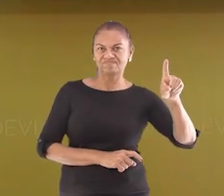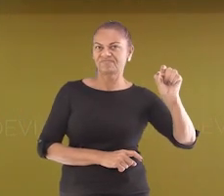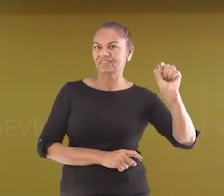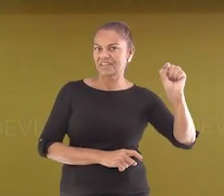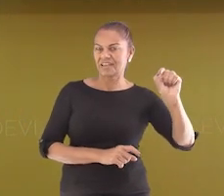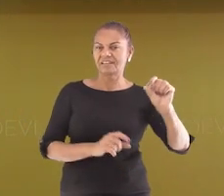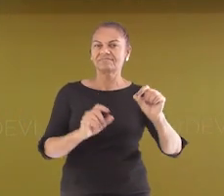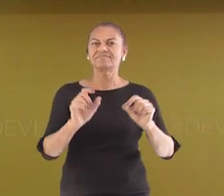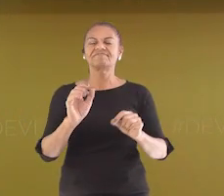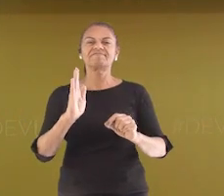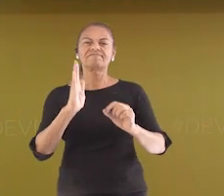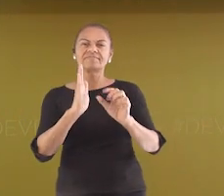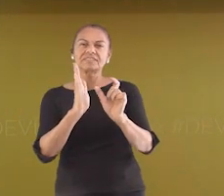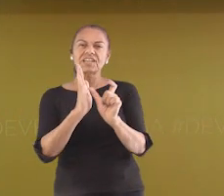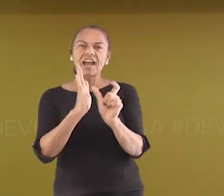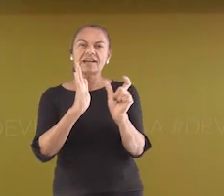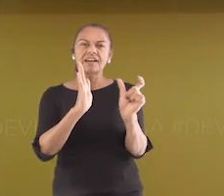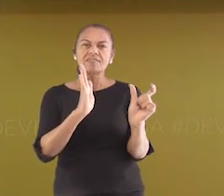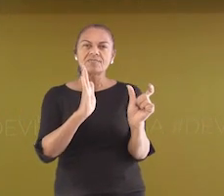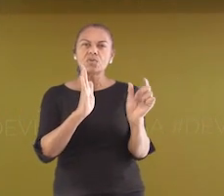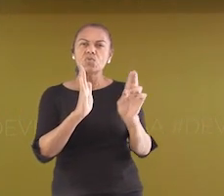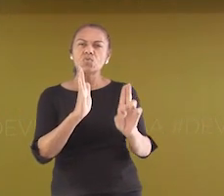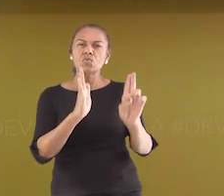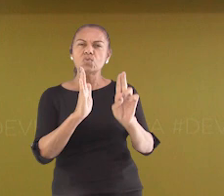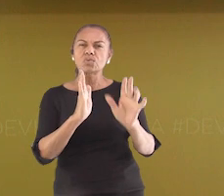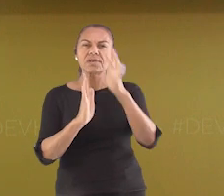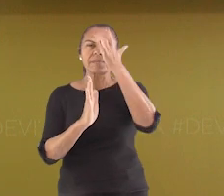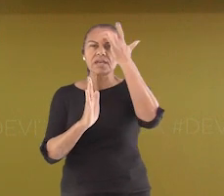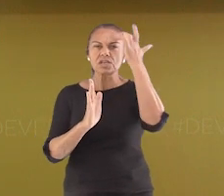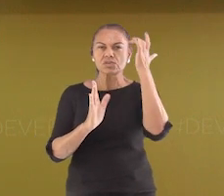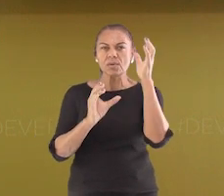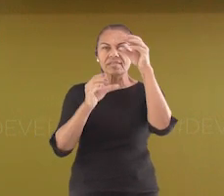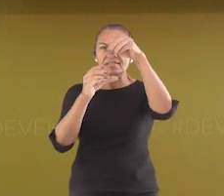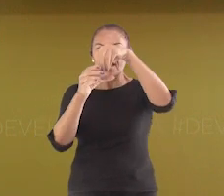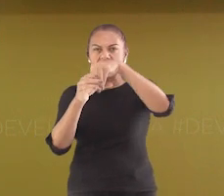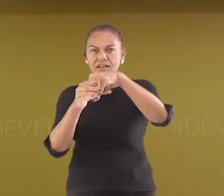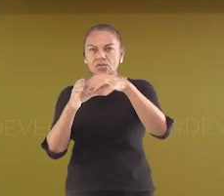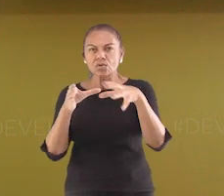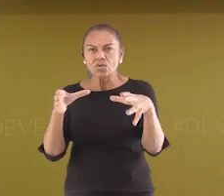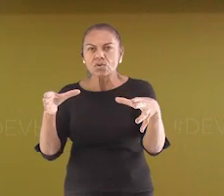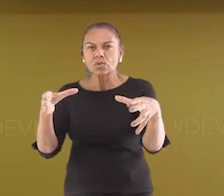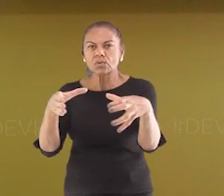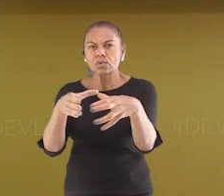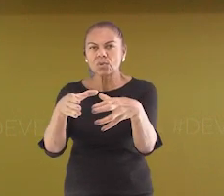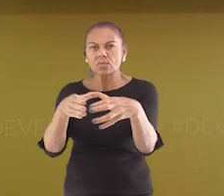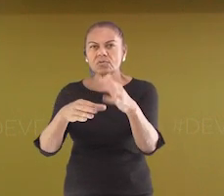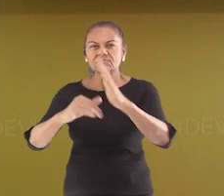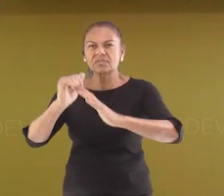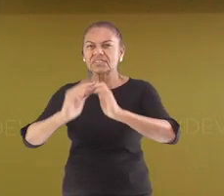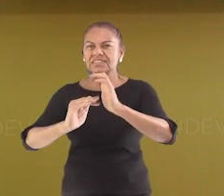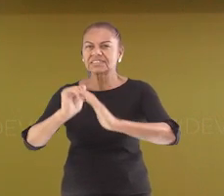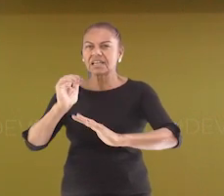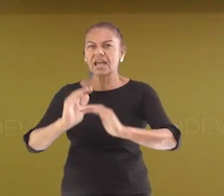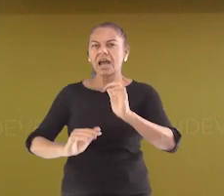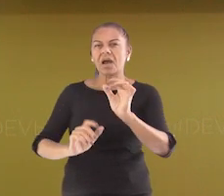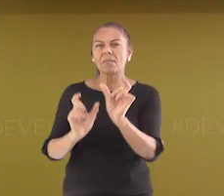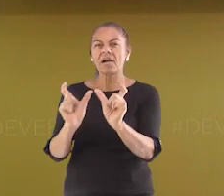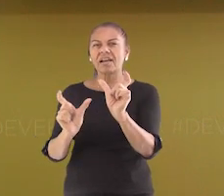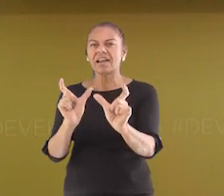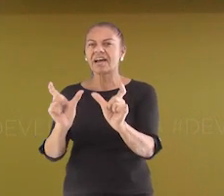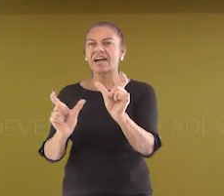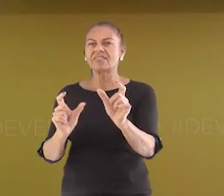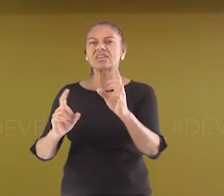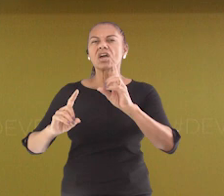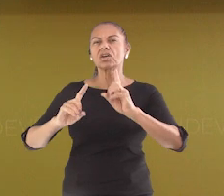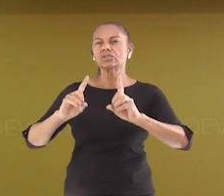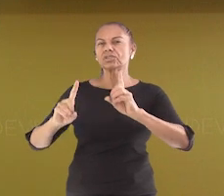termo bem específico, utilizado entre pessoas que trabalham em uma mesma área profissional. É uma linguagem mais técnica,